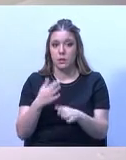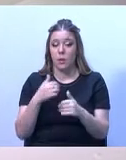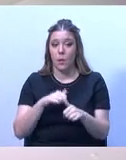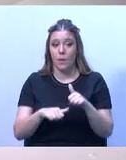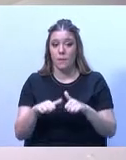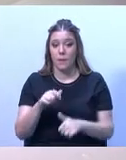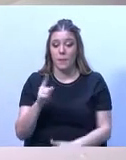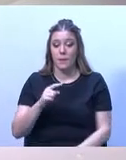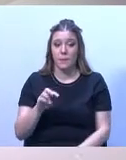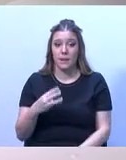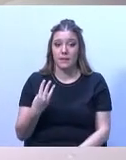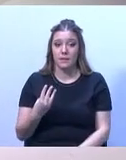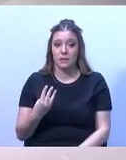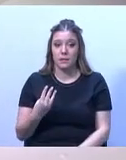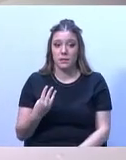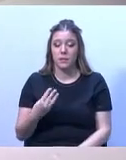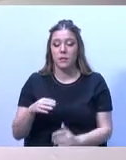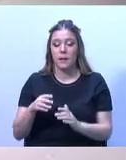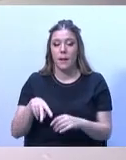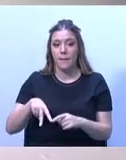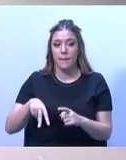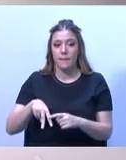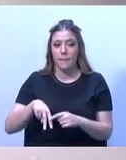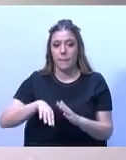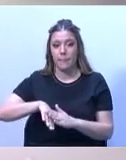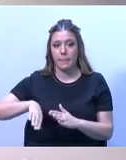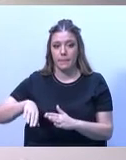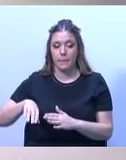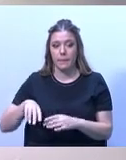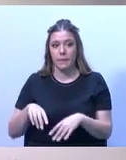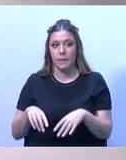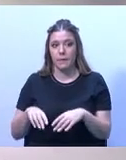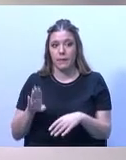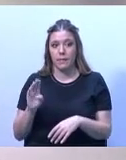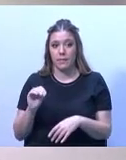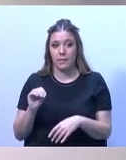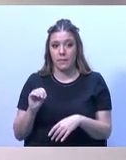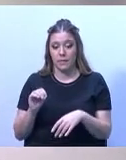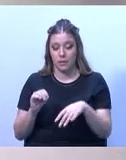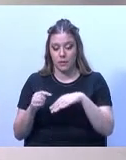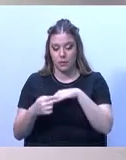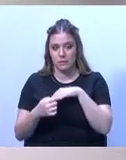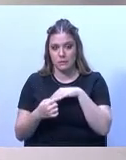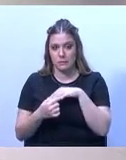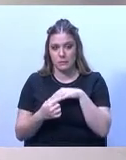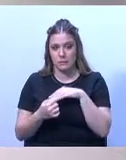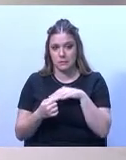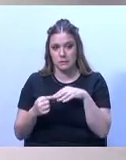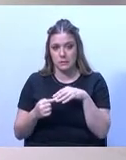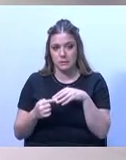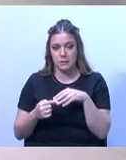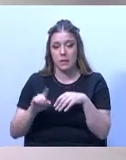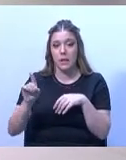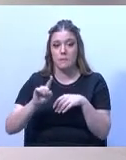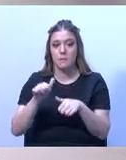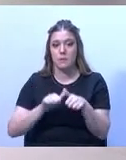vezes, na perna direita, entre o dedo o pequenino e a seguir. E então a primeira cirurgia